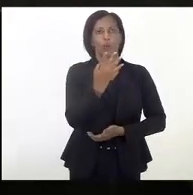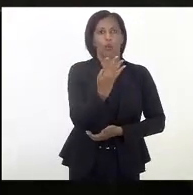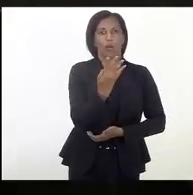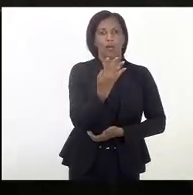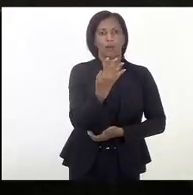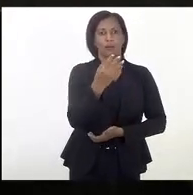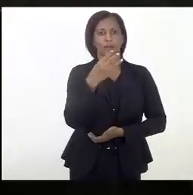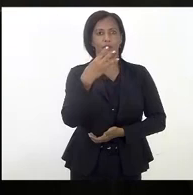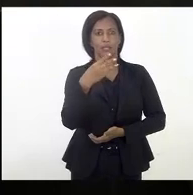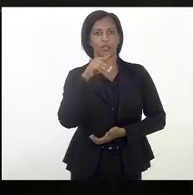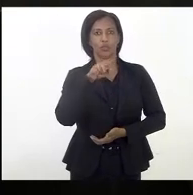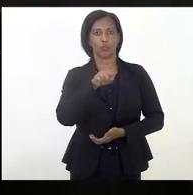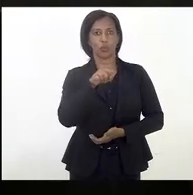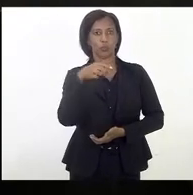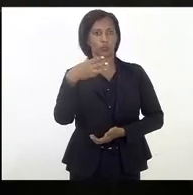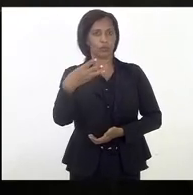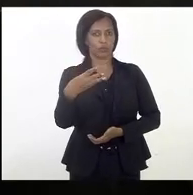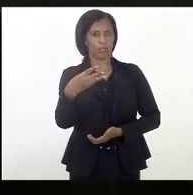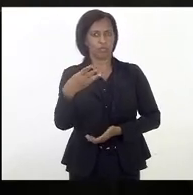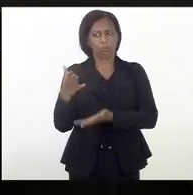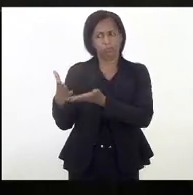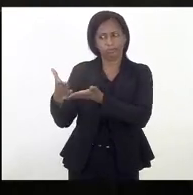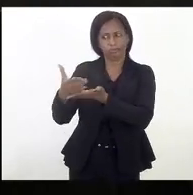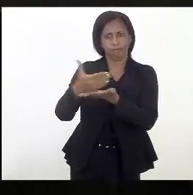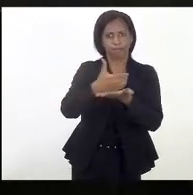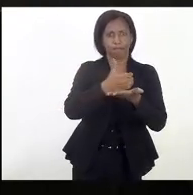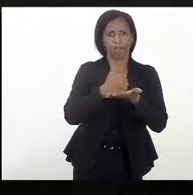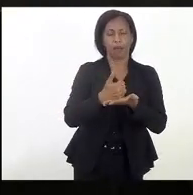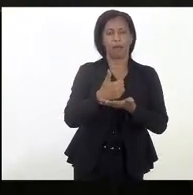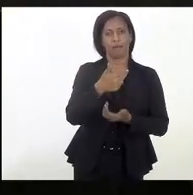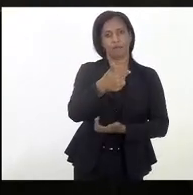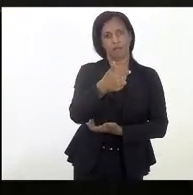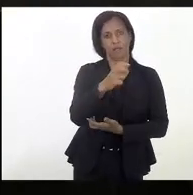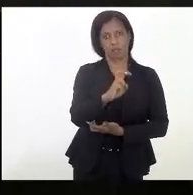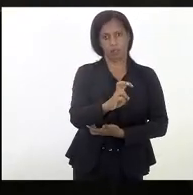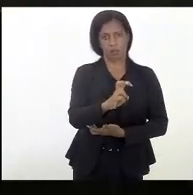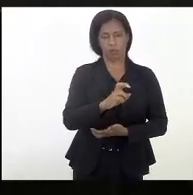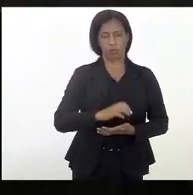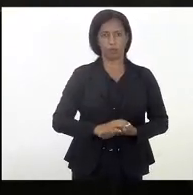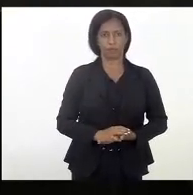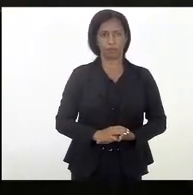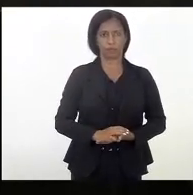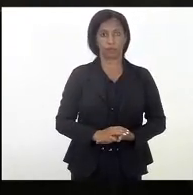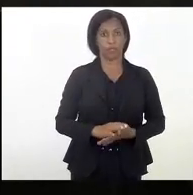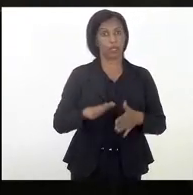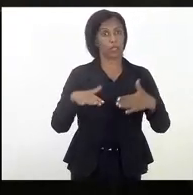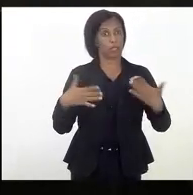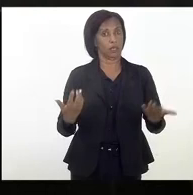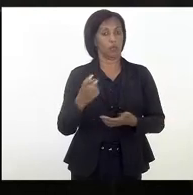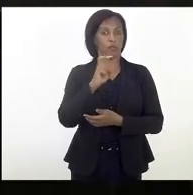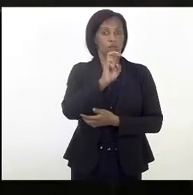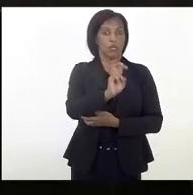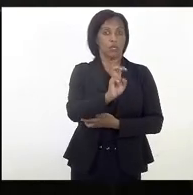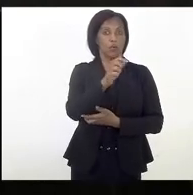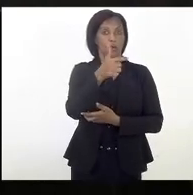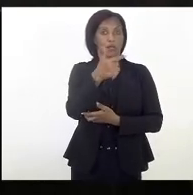43.3 foi arrecadado 25 bom então foi